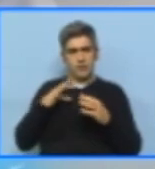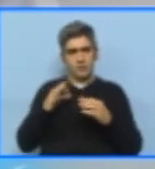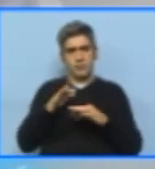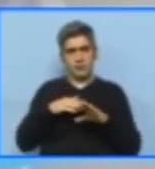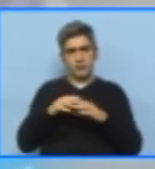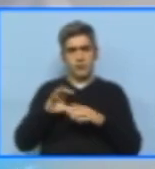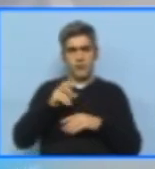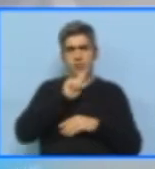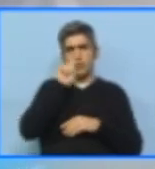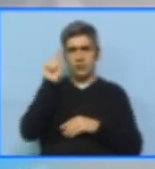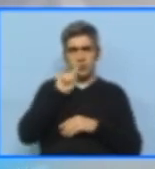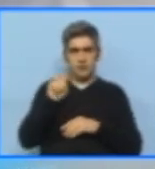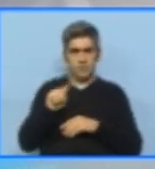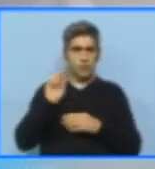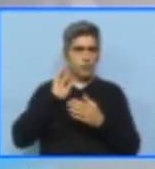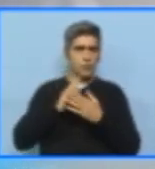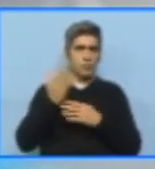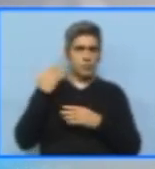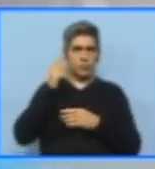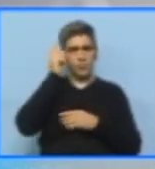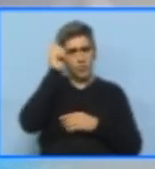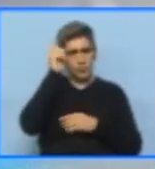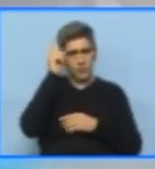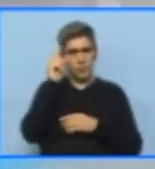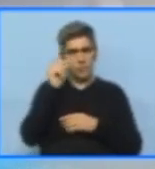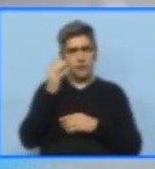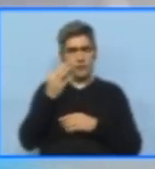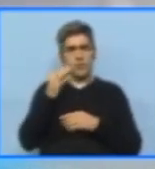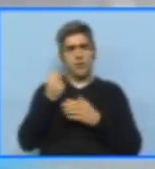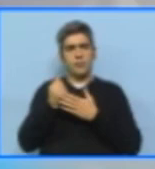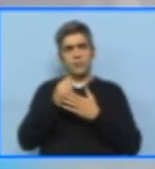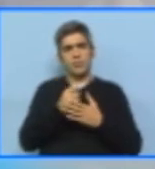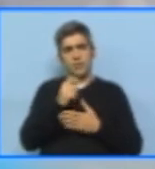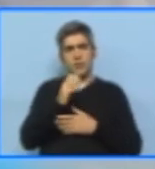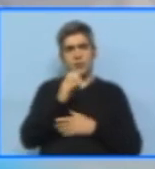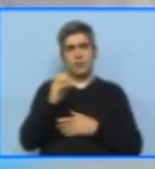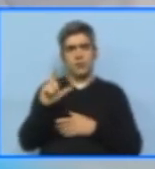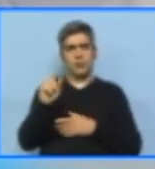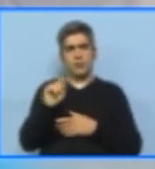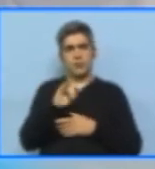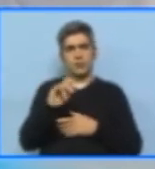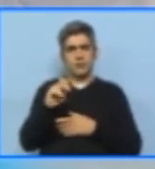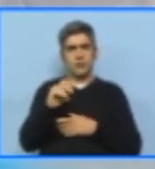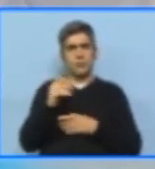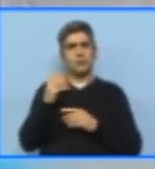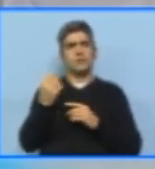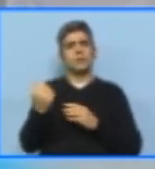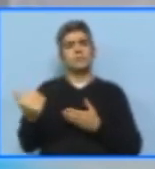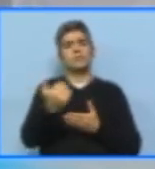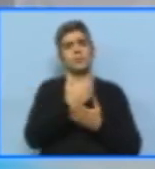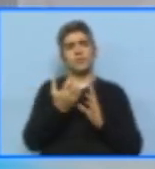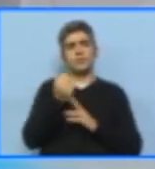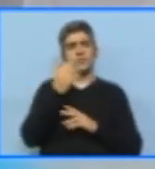temos feito pelo país. Aliás, a última dos bombeiros, que também contou com o apoio da Eclésia e que rendeu 150 mil euros,